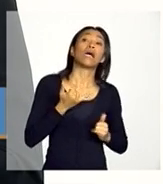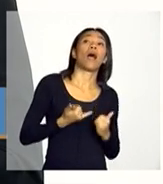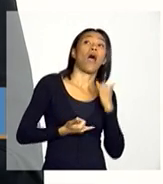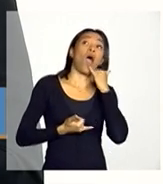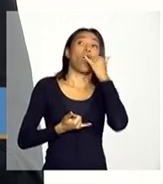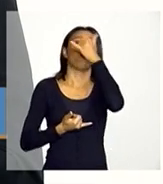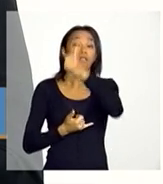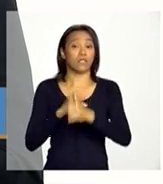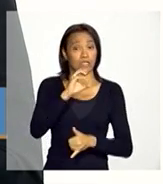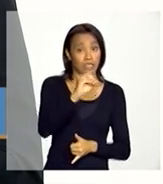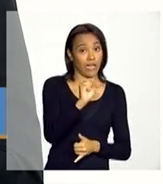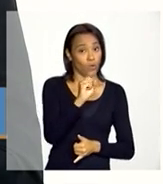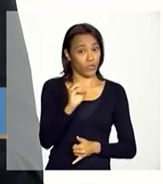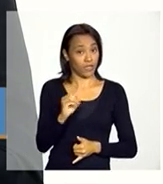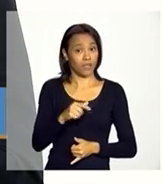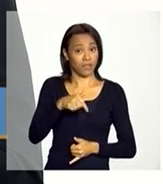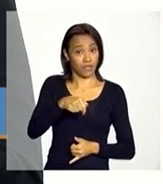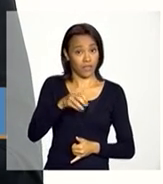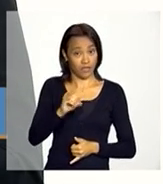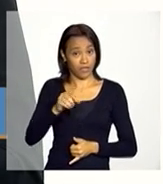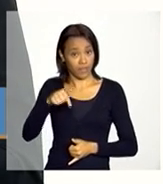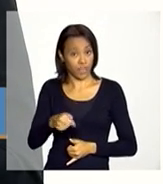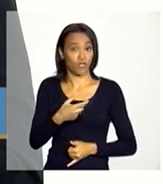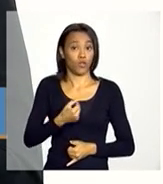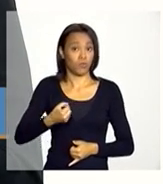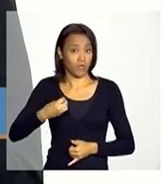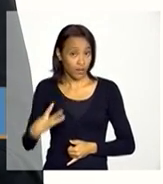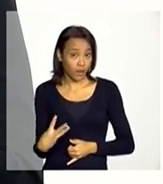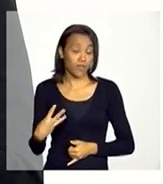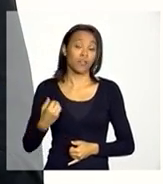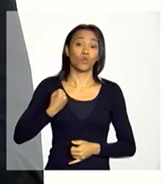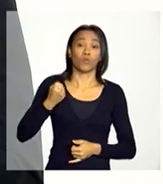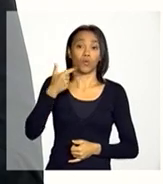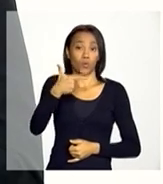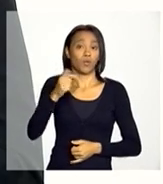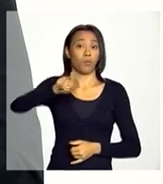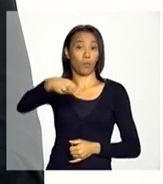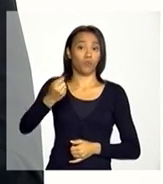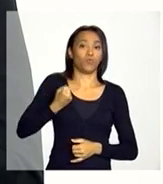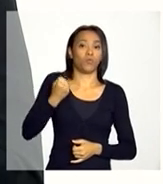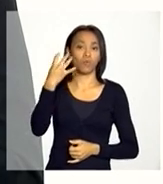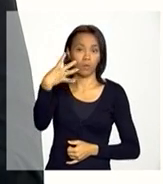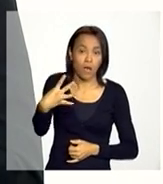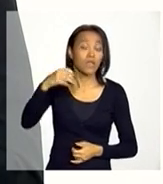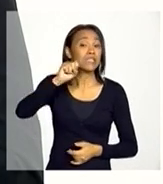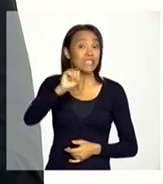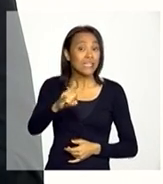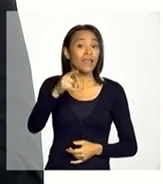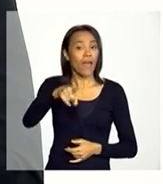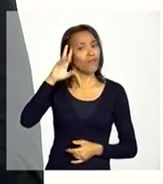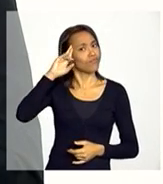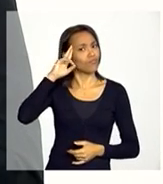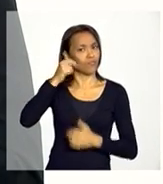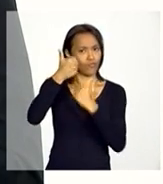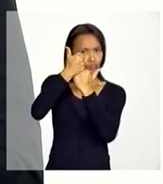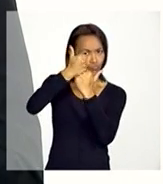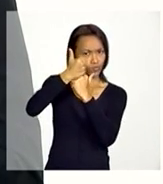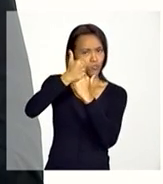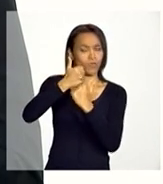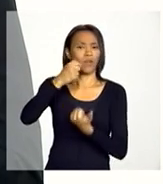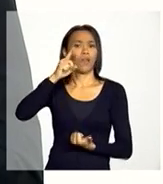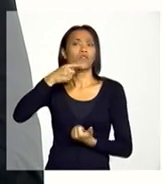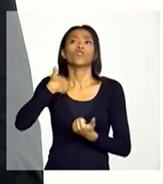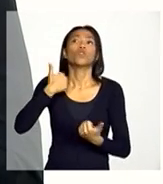0800 70723 opção 2 opção 4 E caso seja um administrador titular solicite a opção